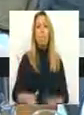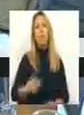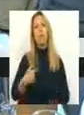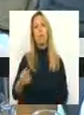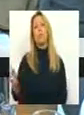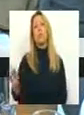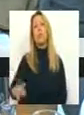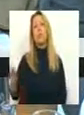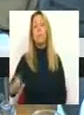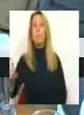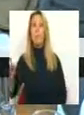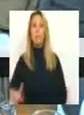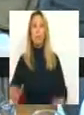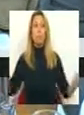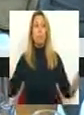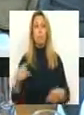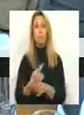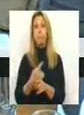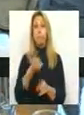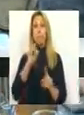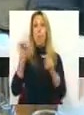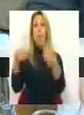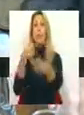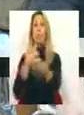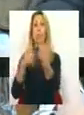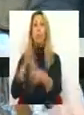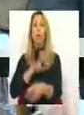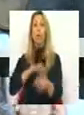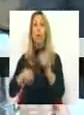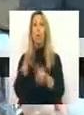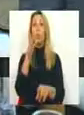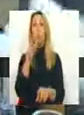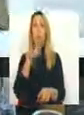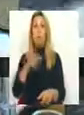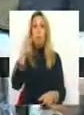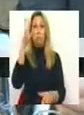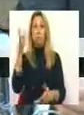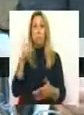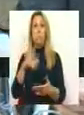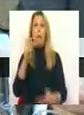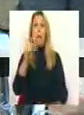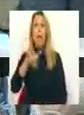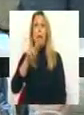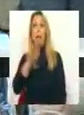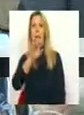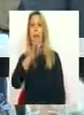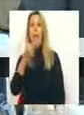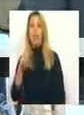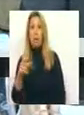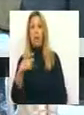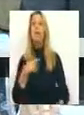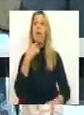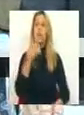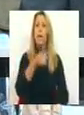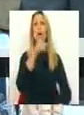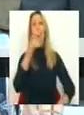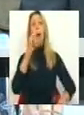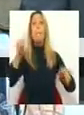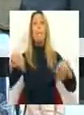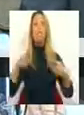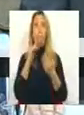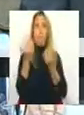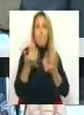por outros colegas, nomeadamente pela deputada Ana Rita Bessa, compromete-se, mas depois os prazos não são cumpridos, e no âmbito